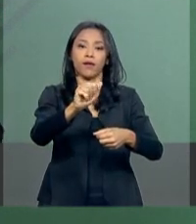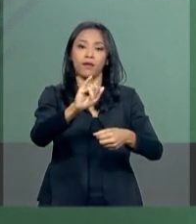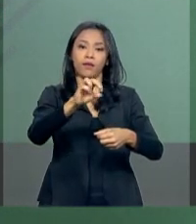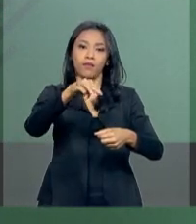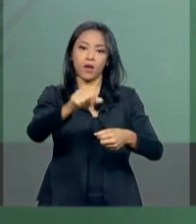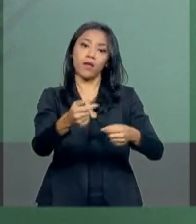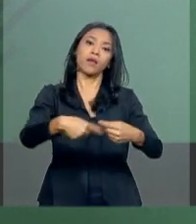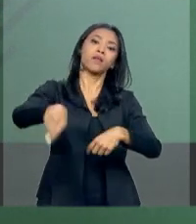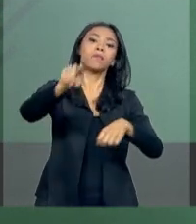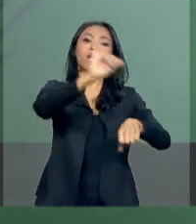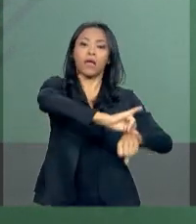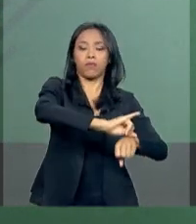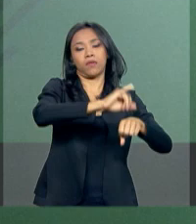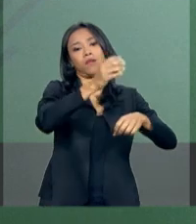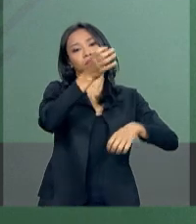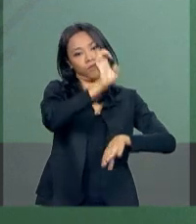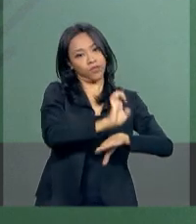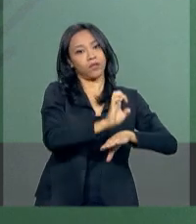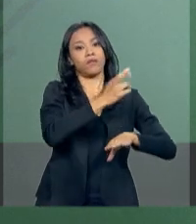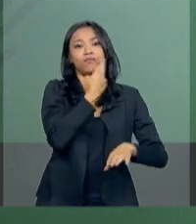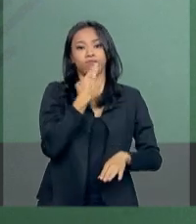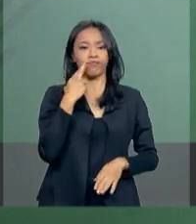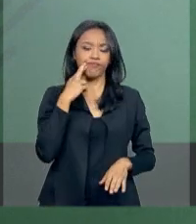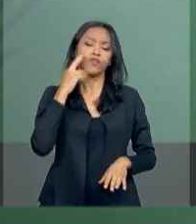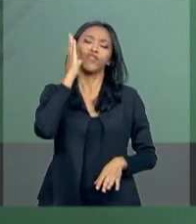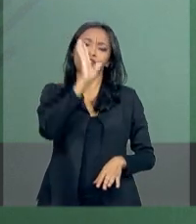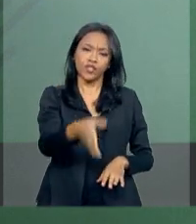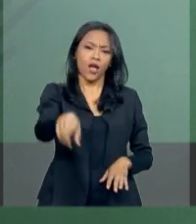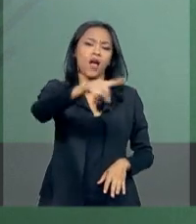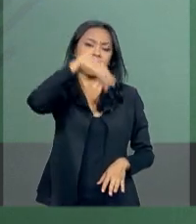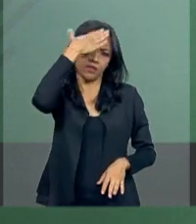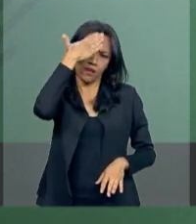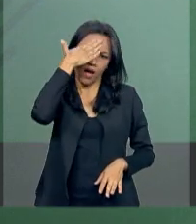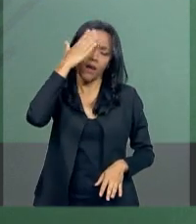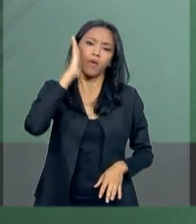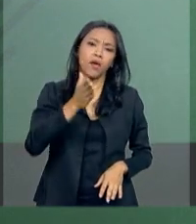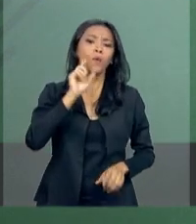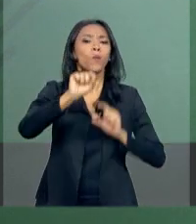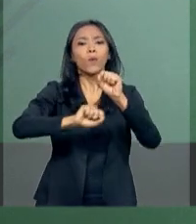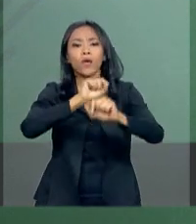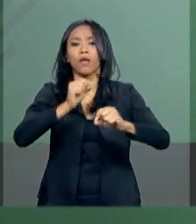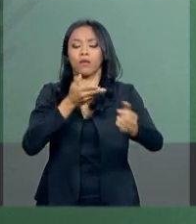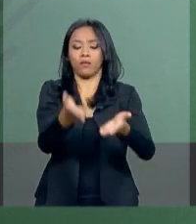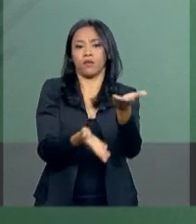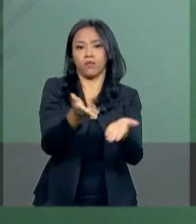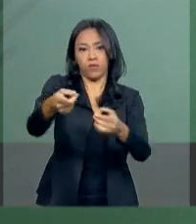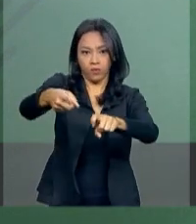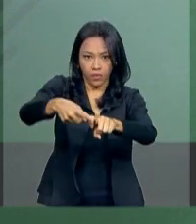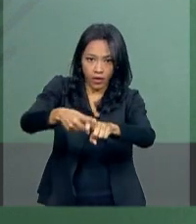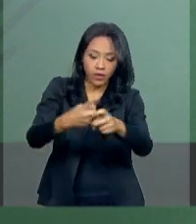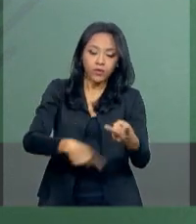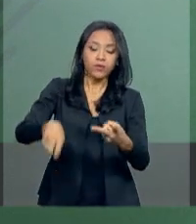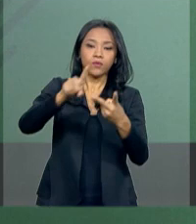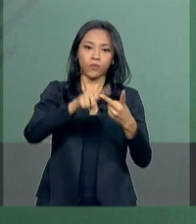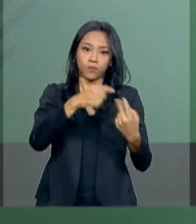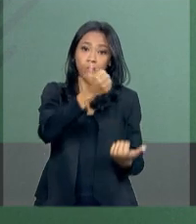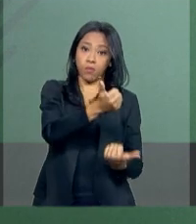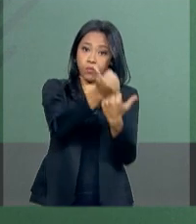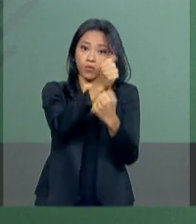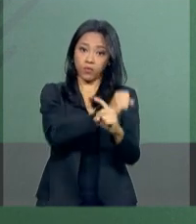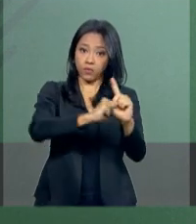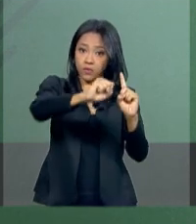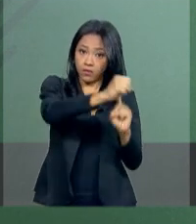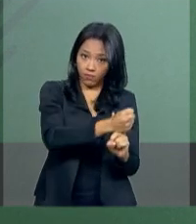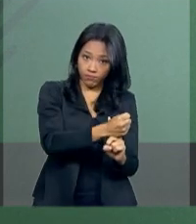oferecemos como sabem todos atendimento médico e assistência social